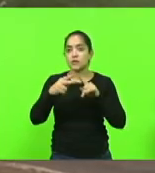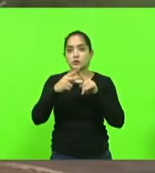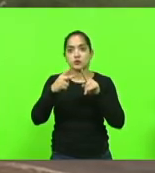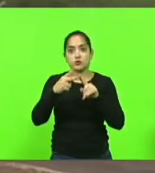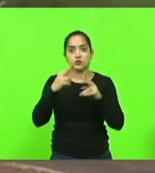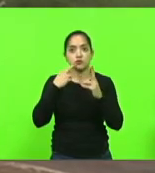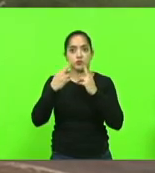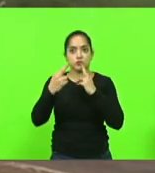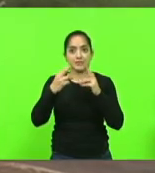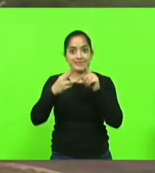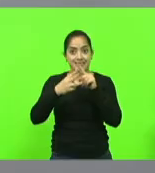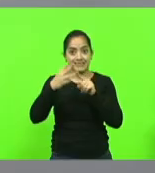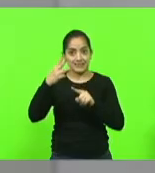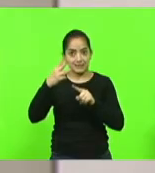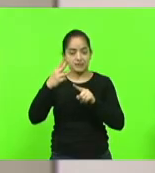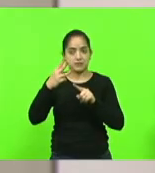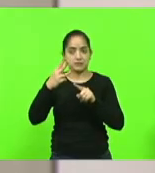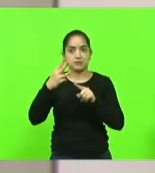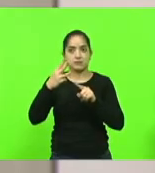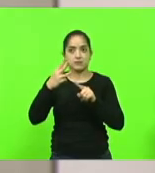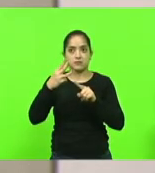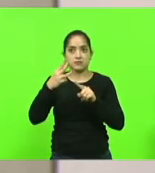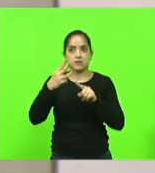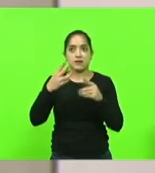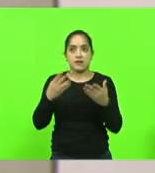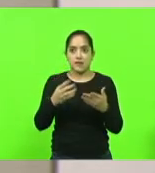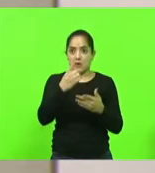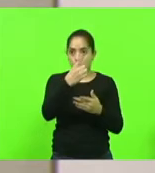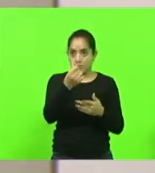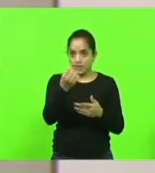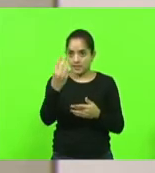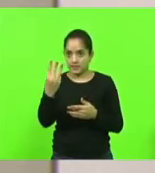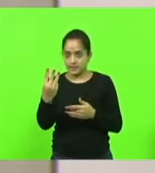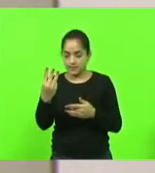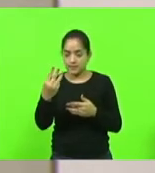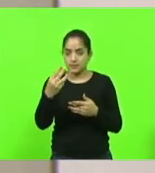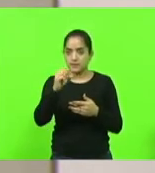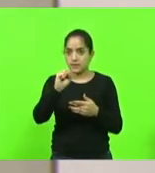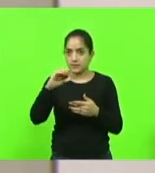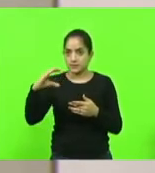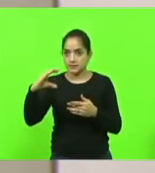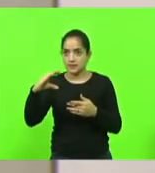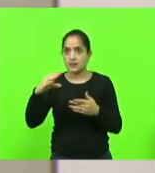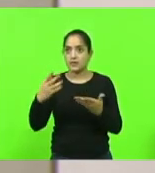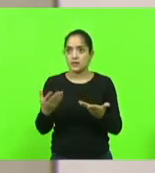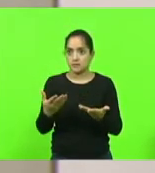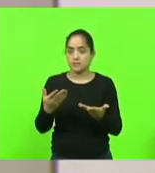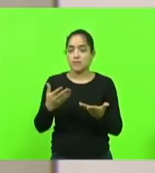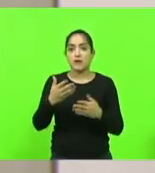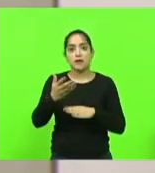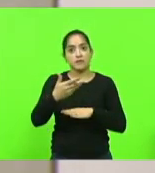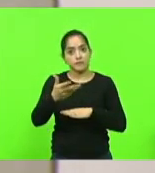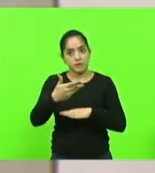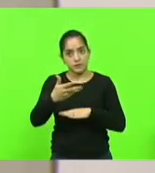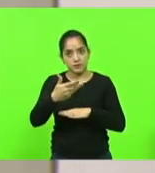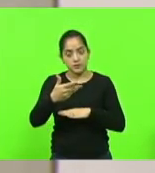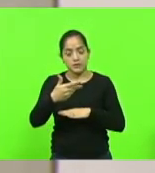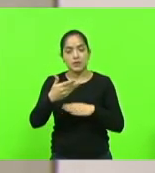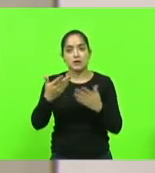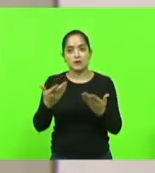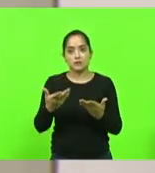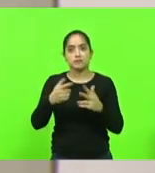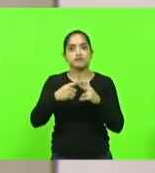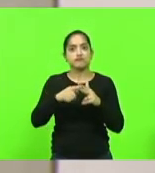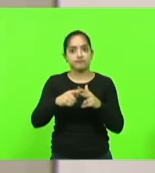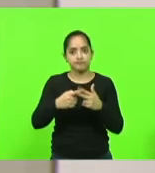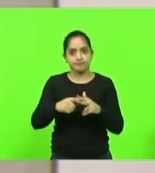três rodovias federais na região. Esta 163, que deve agora receber um ritmo mais acentuado na sua